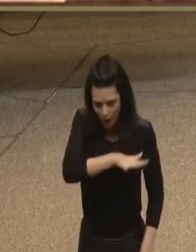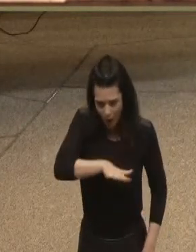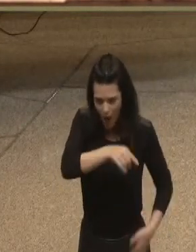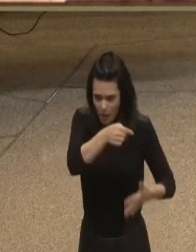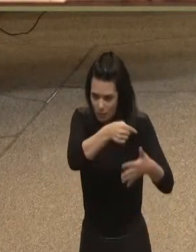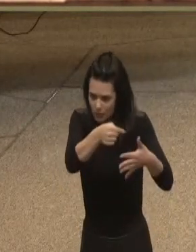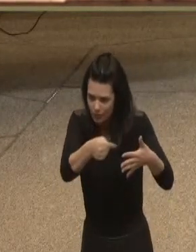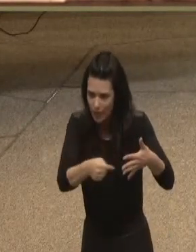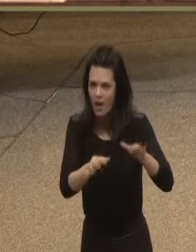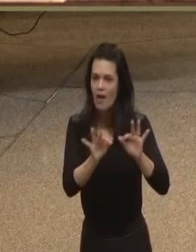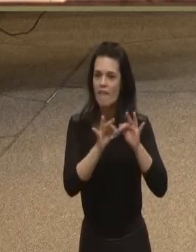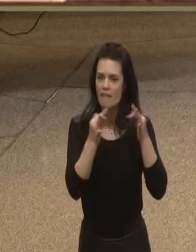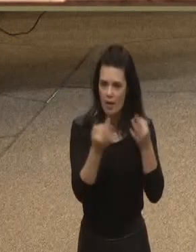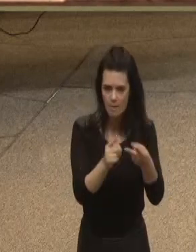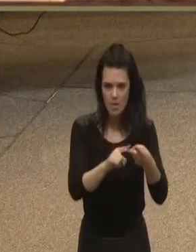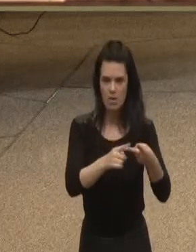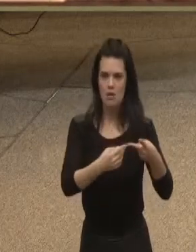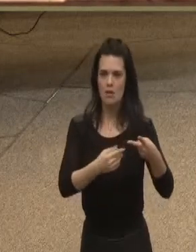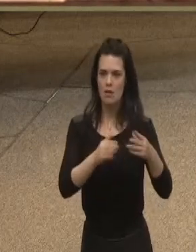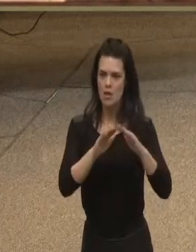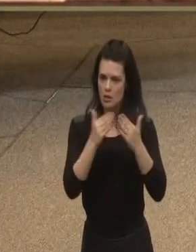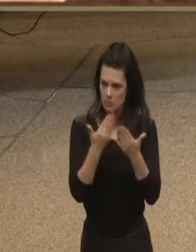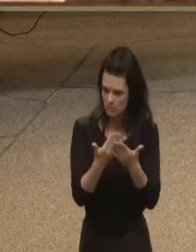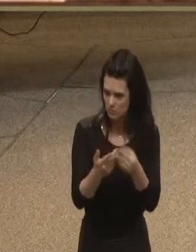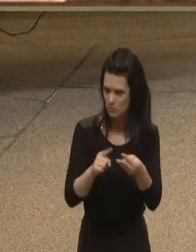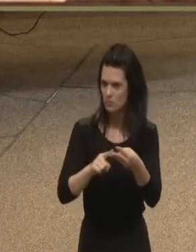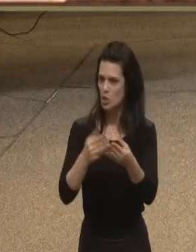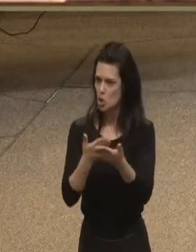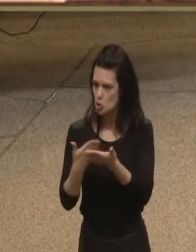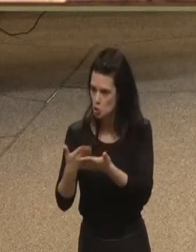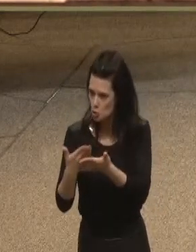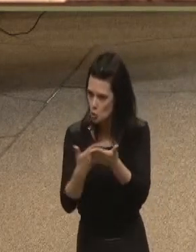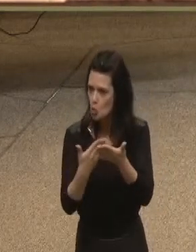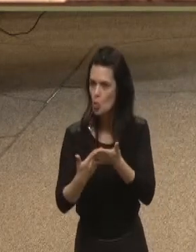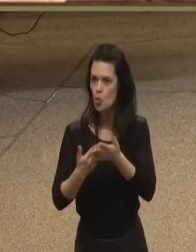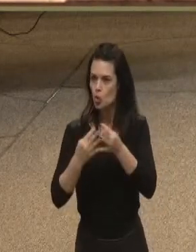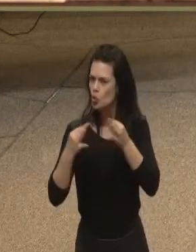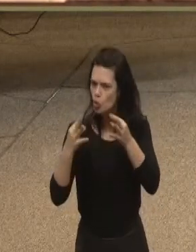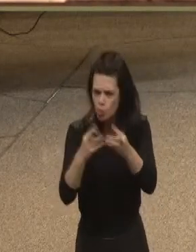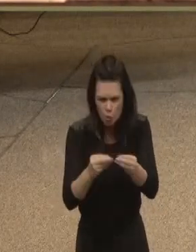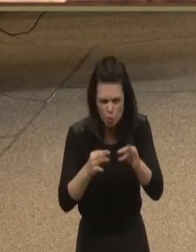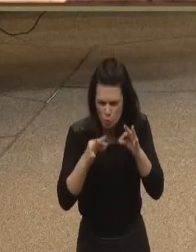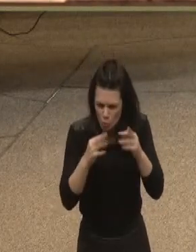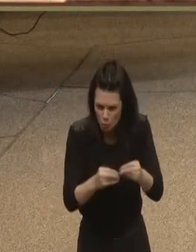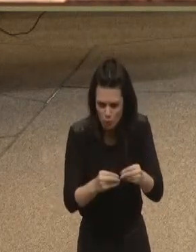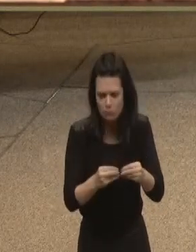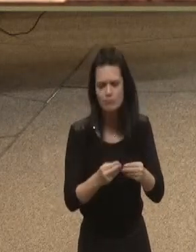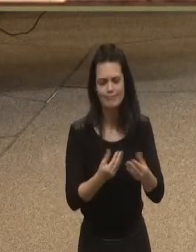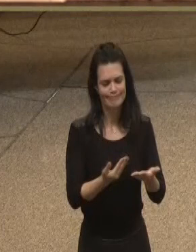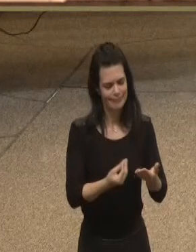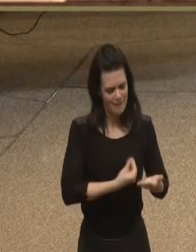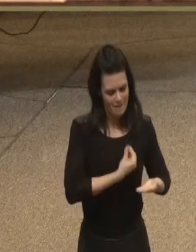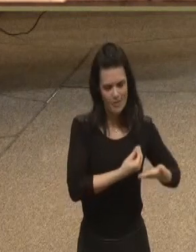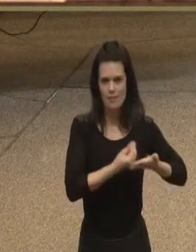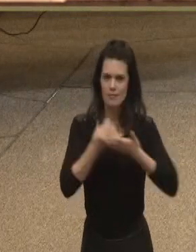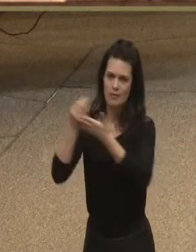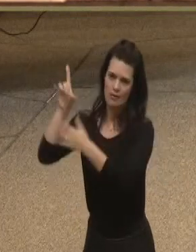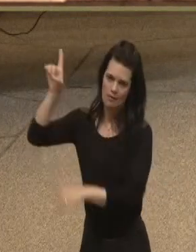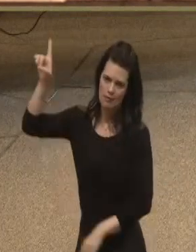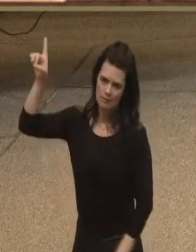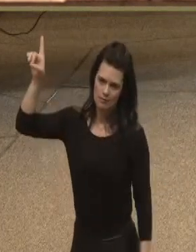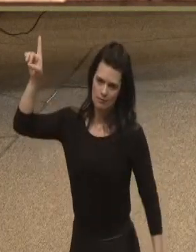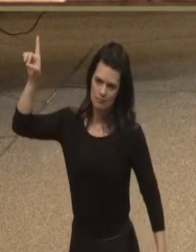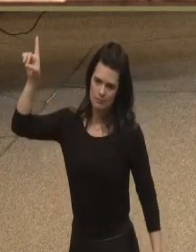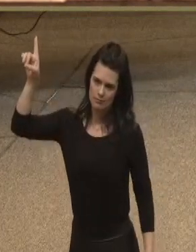nosso coração e toda a nossa alma nas mãos do Senhor. E Ele então pode nos purificar